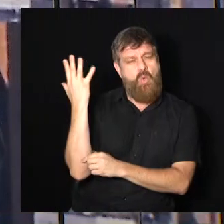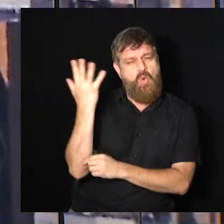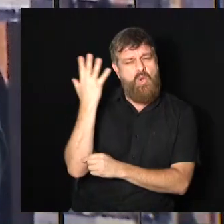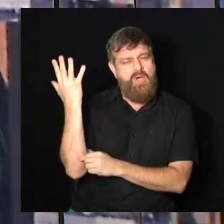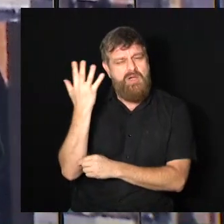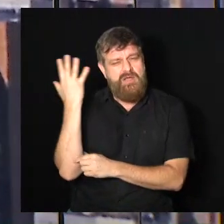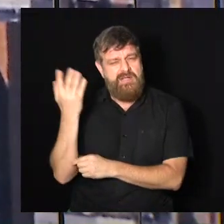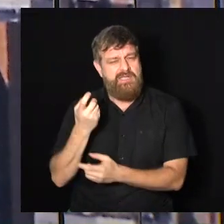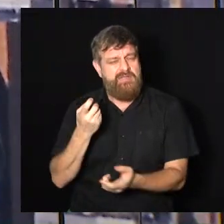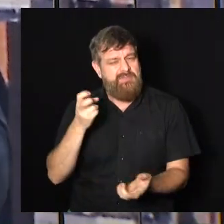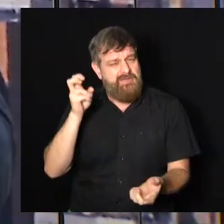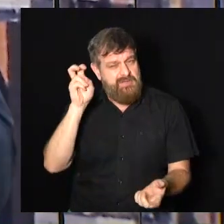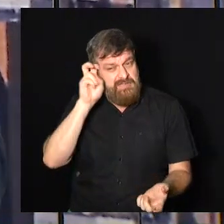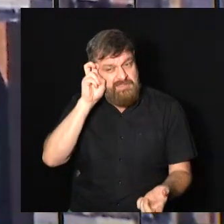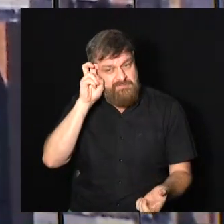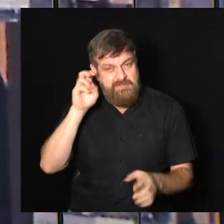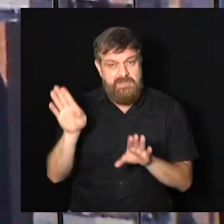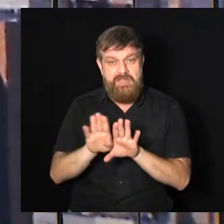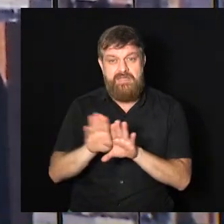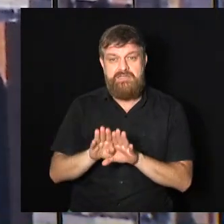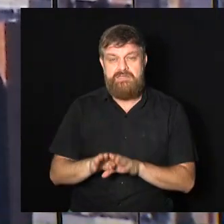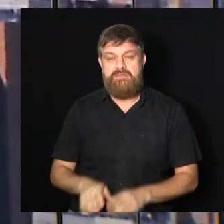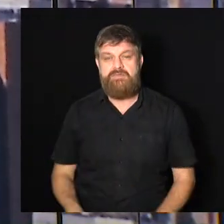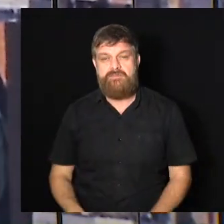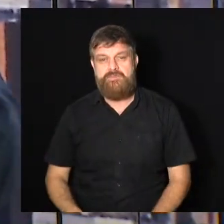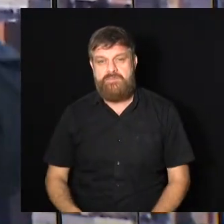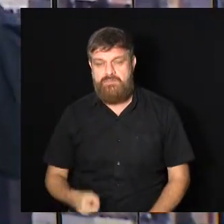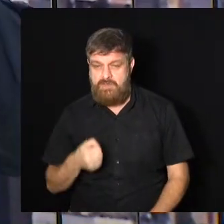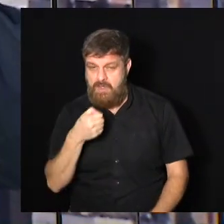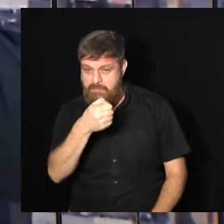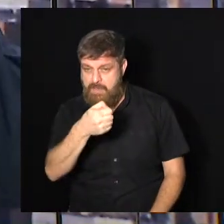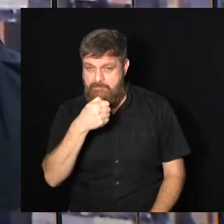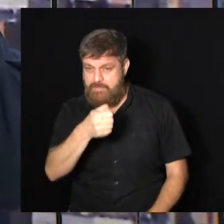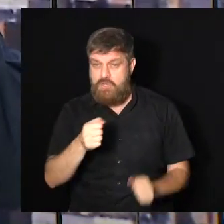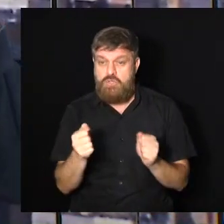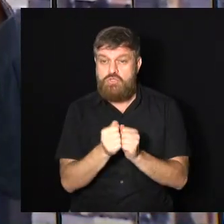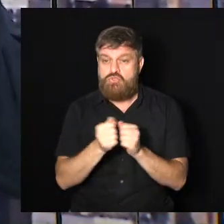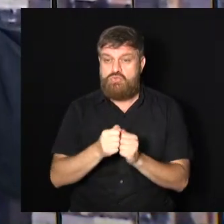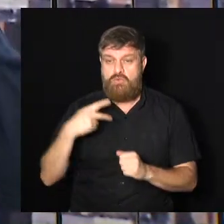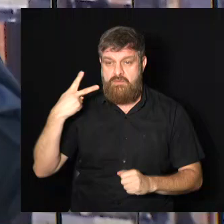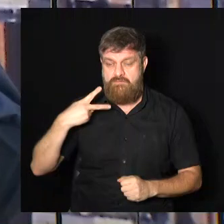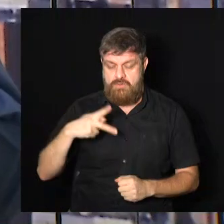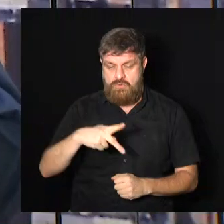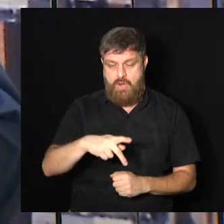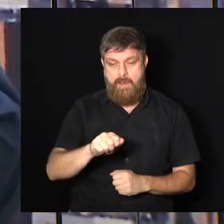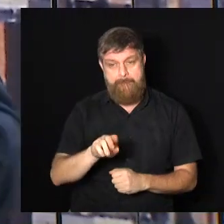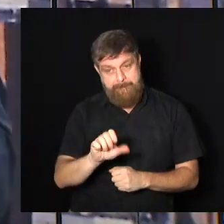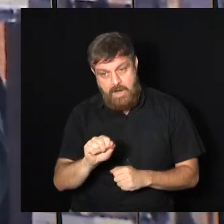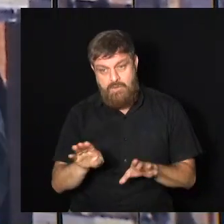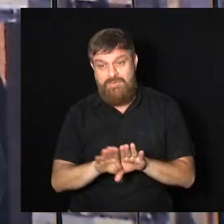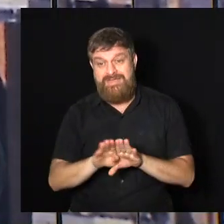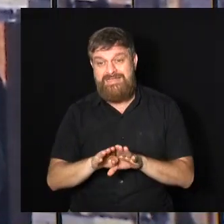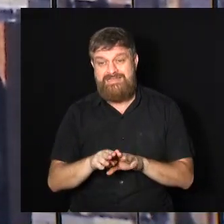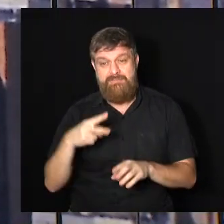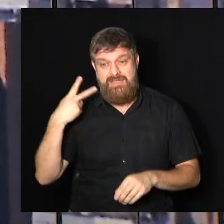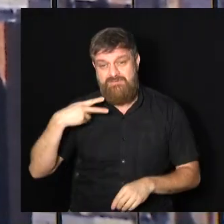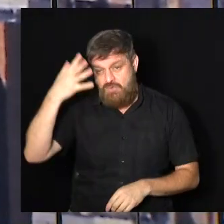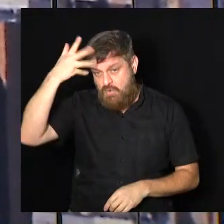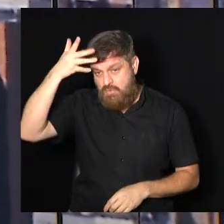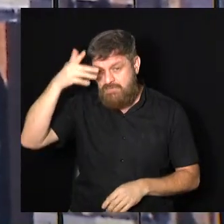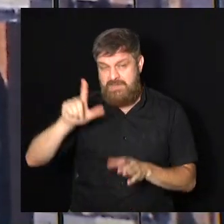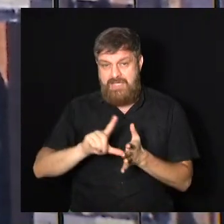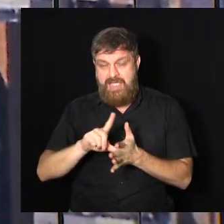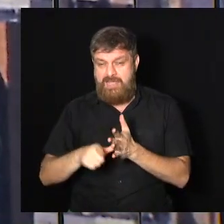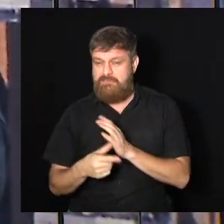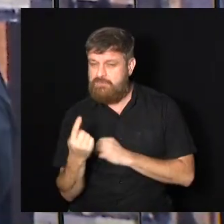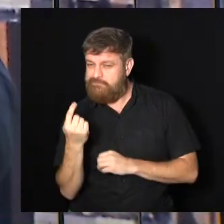para esta quinta-feira, reportagem com os vereadores Paulo Galtério e Rodrigo da Farmadique, tem o quadro Na